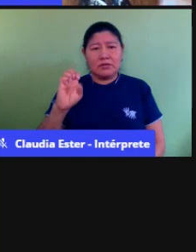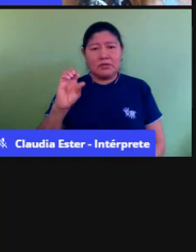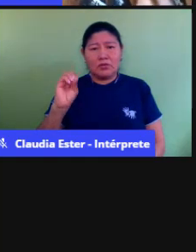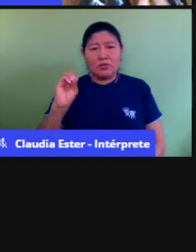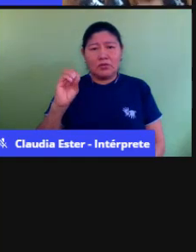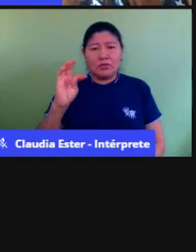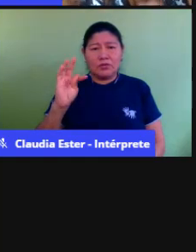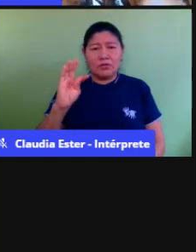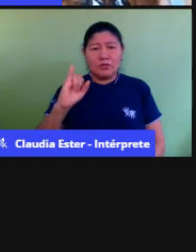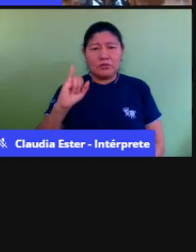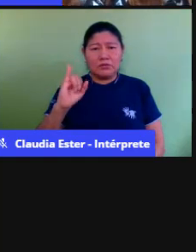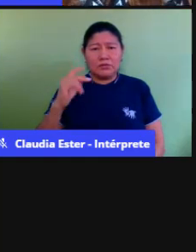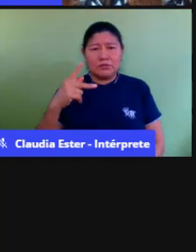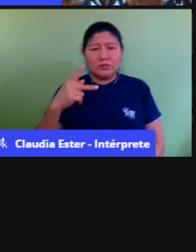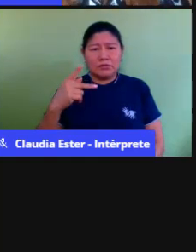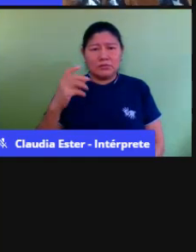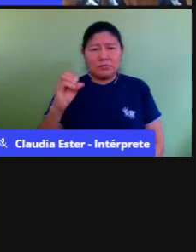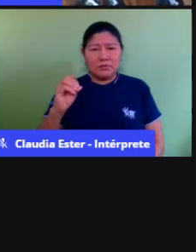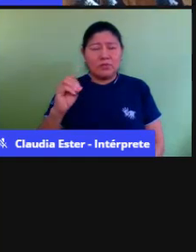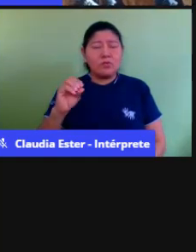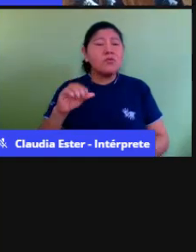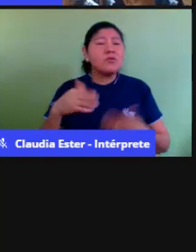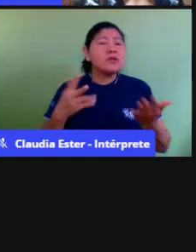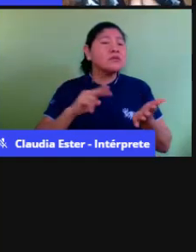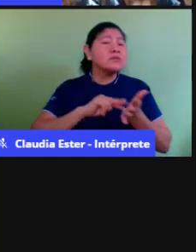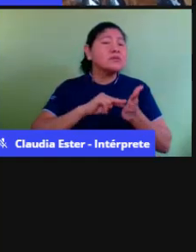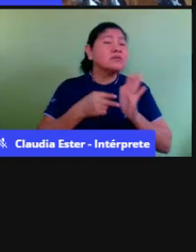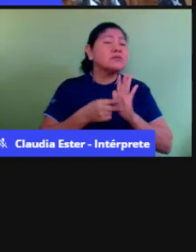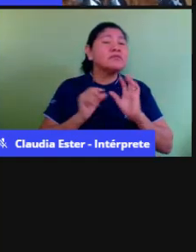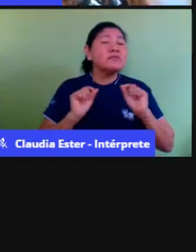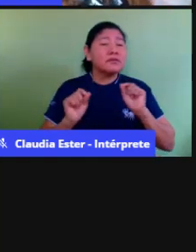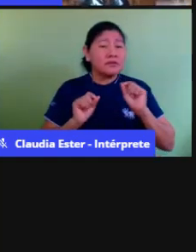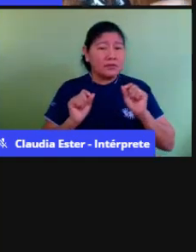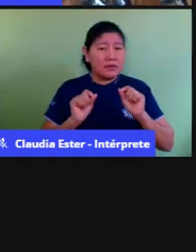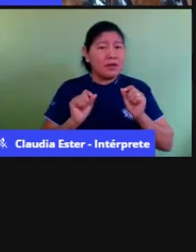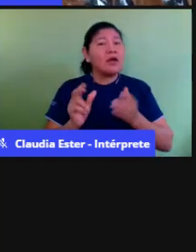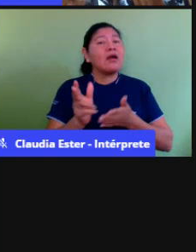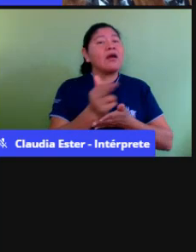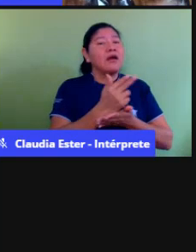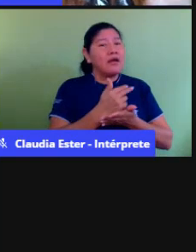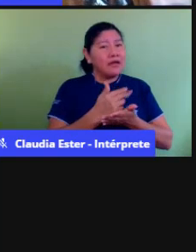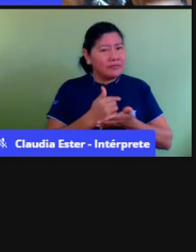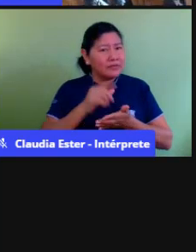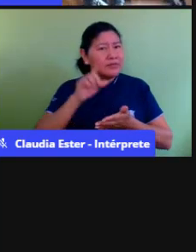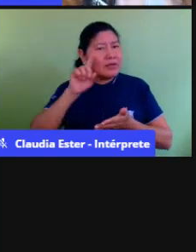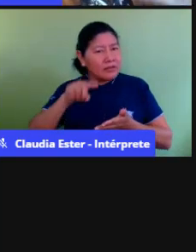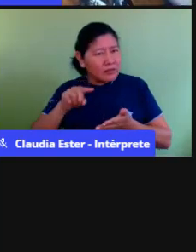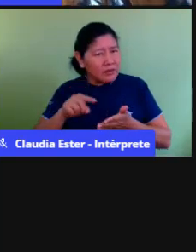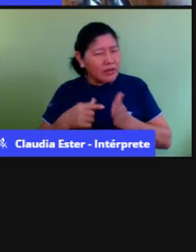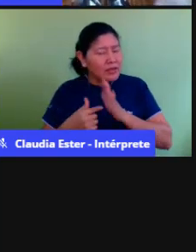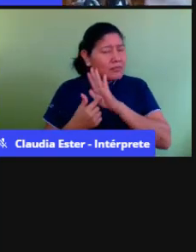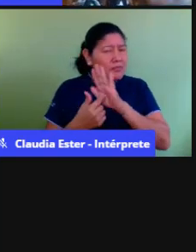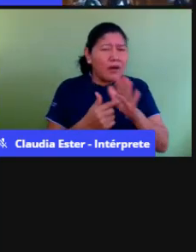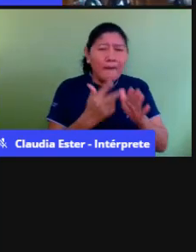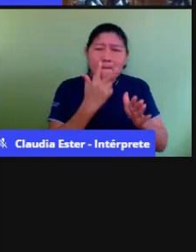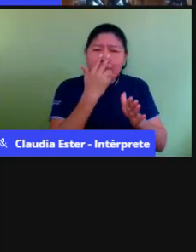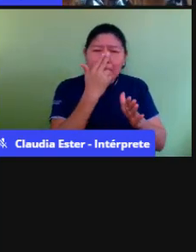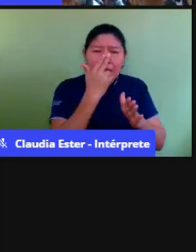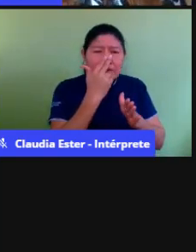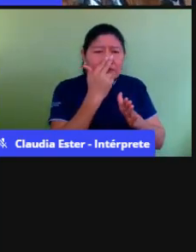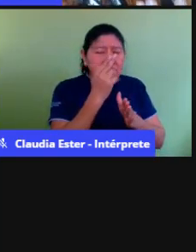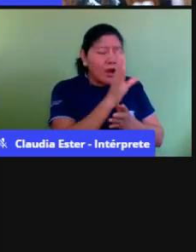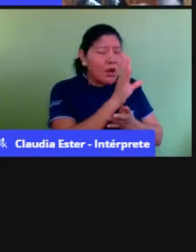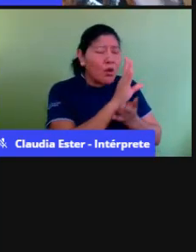nós podemos dizer que o desenho estereotipado é aquele que tenta ser a cópia tal e